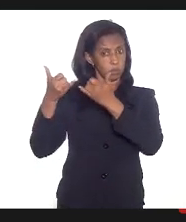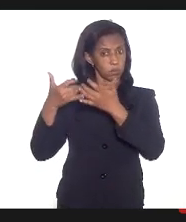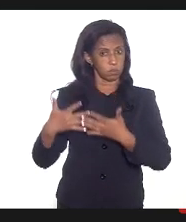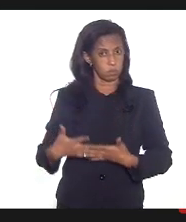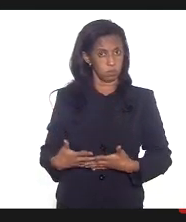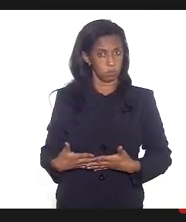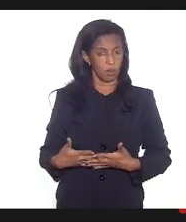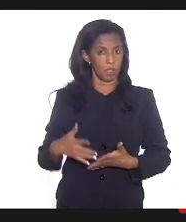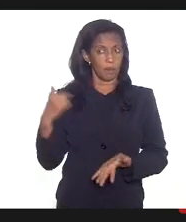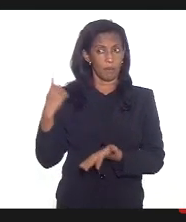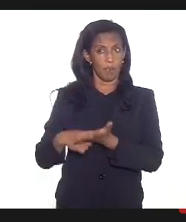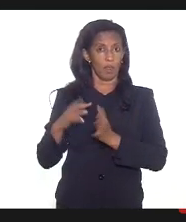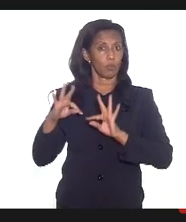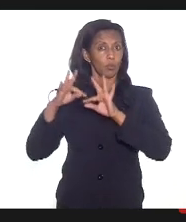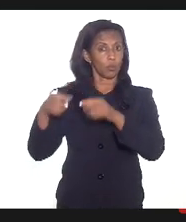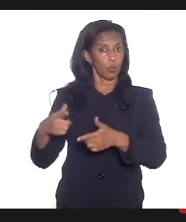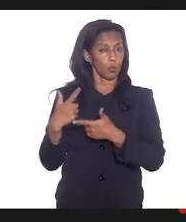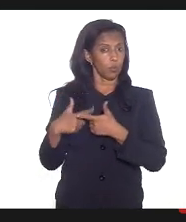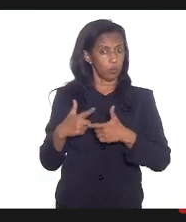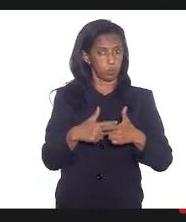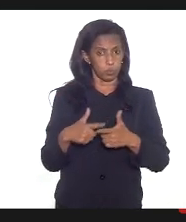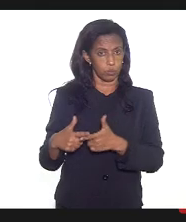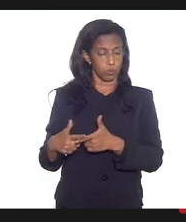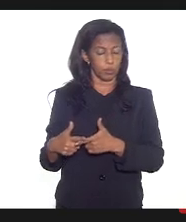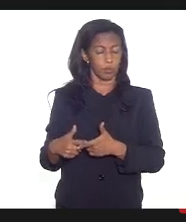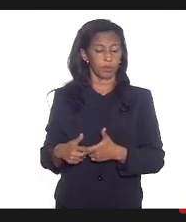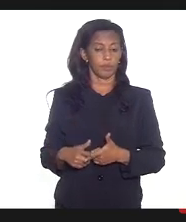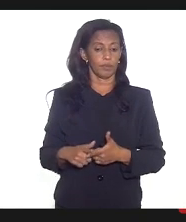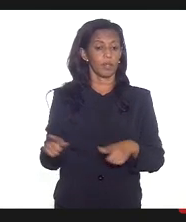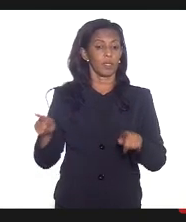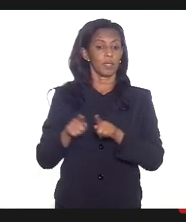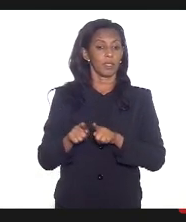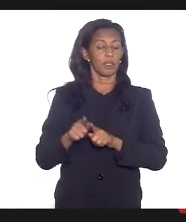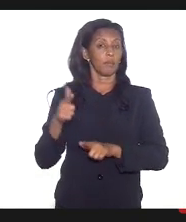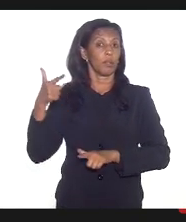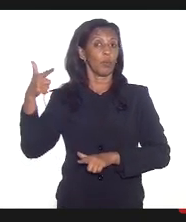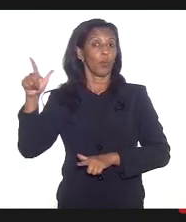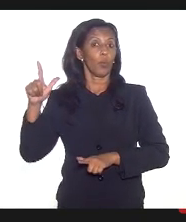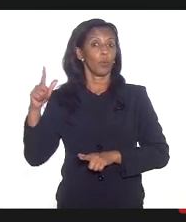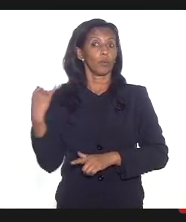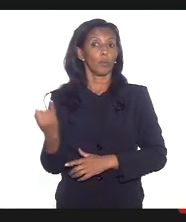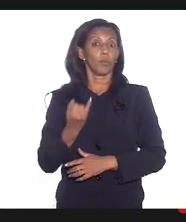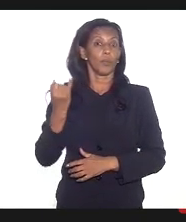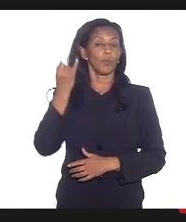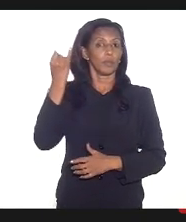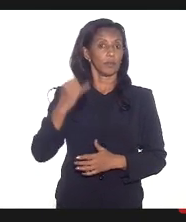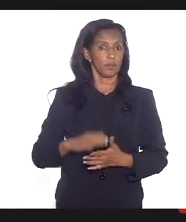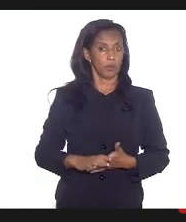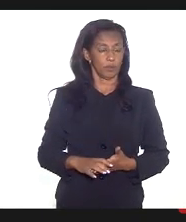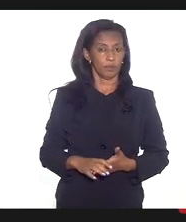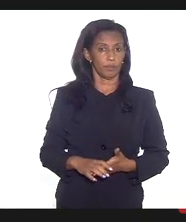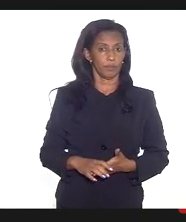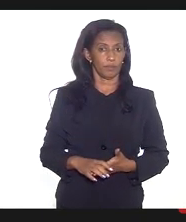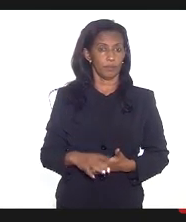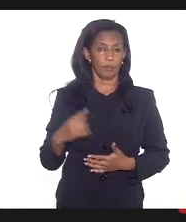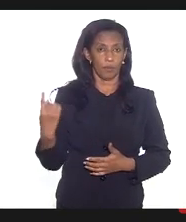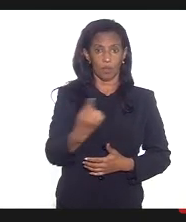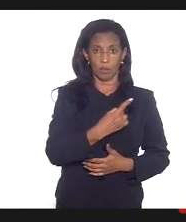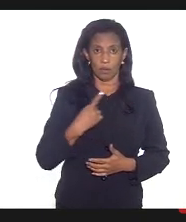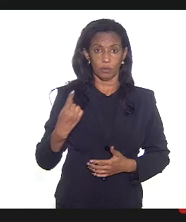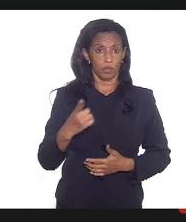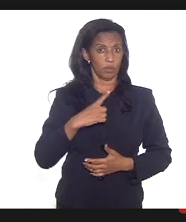que Abarca todas as situações né E aí vem um outro elemento que é muito importante nós